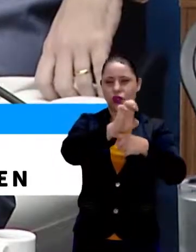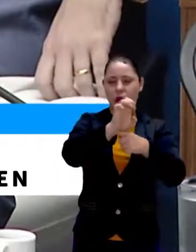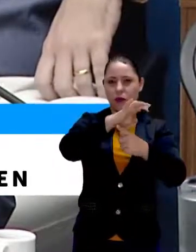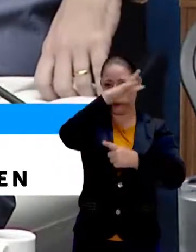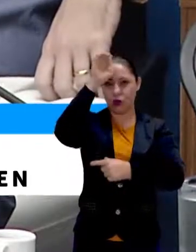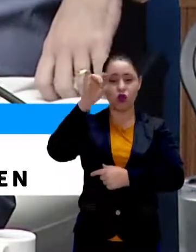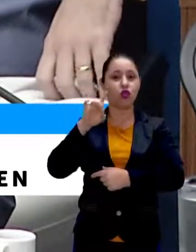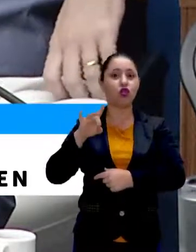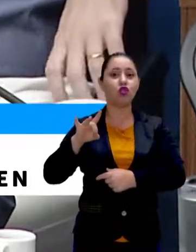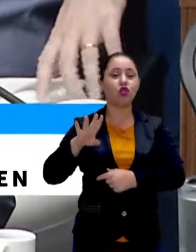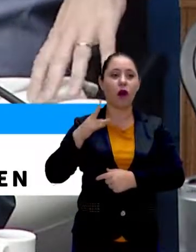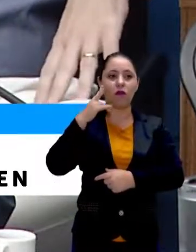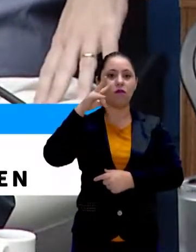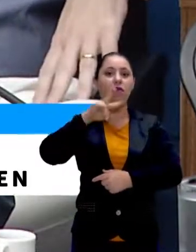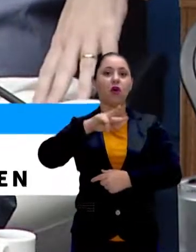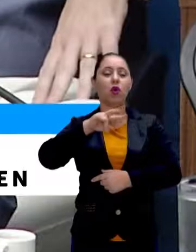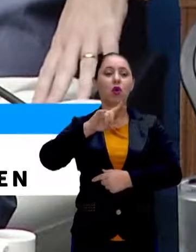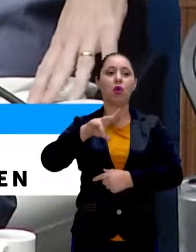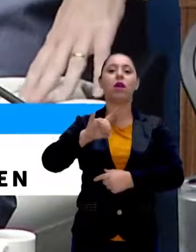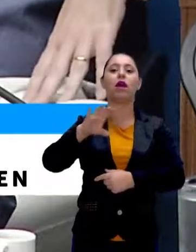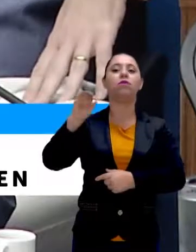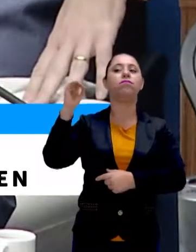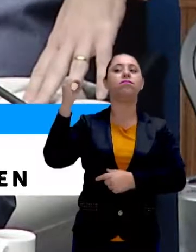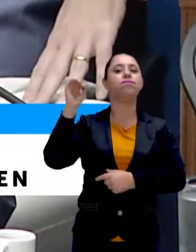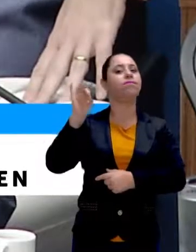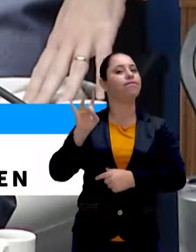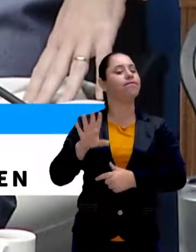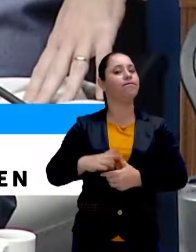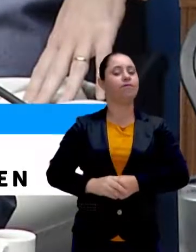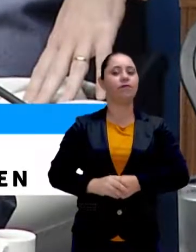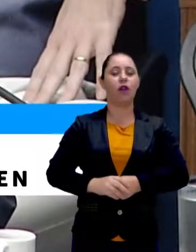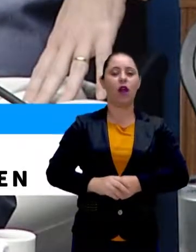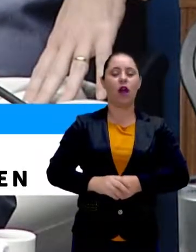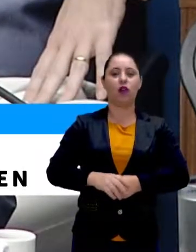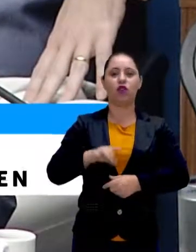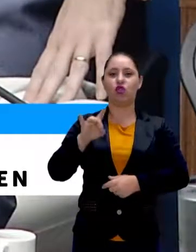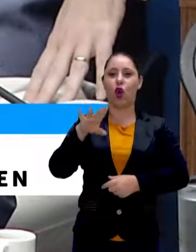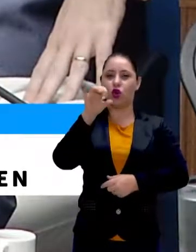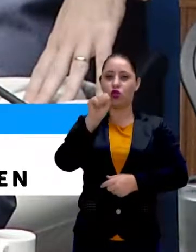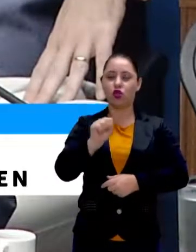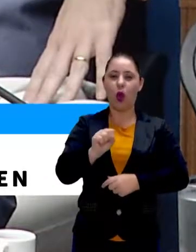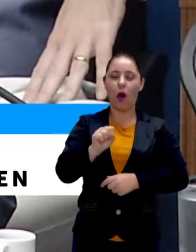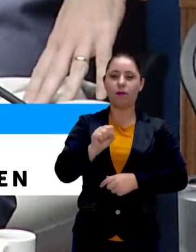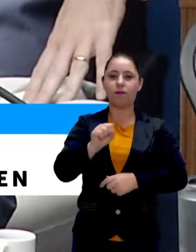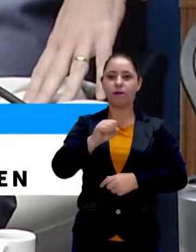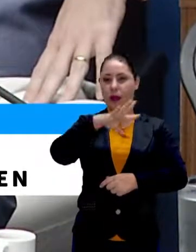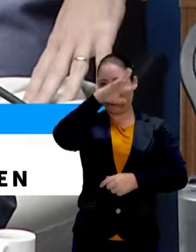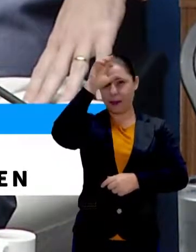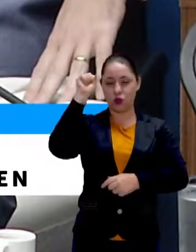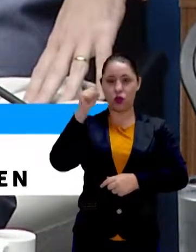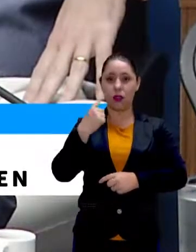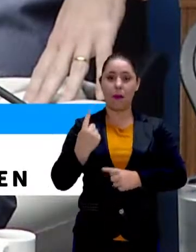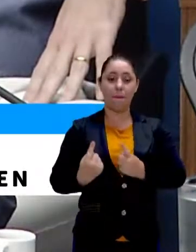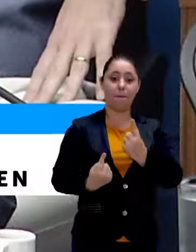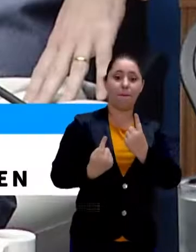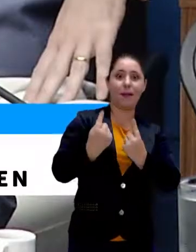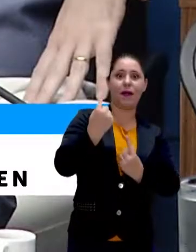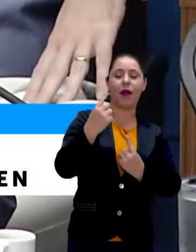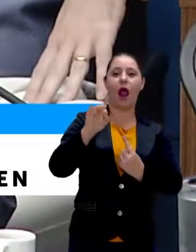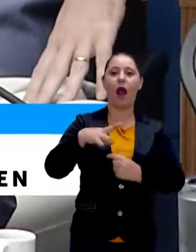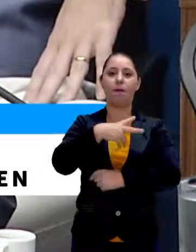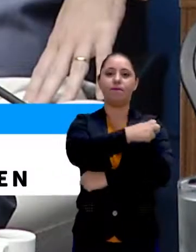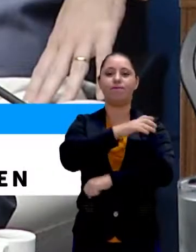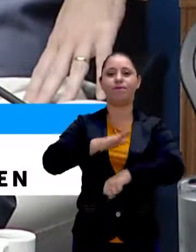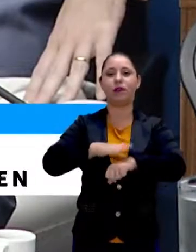27, igual Mato Grosso do Sul, só pelo que a gente vê o Rio Grande do Sul. Mato Grosso do Sul e o Rio Grande do Sul